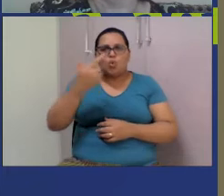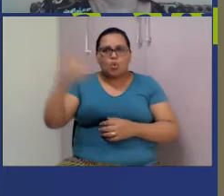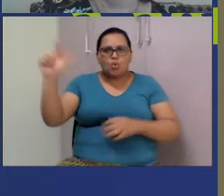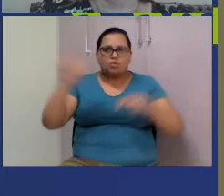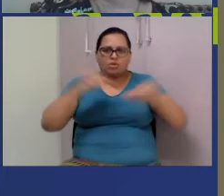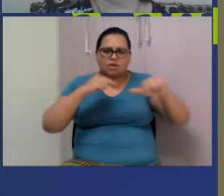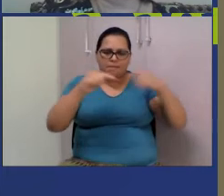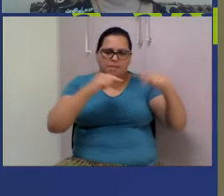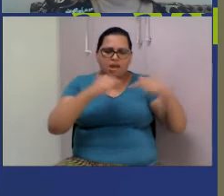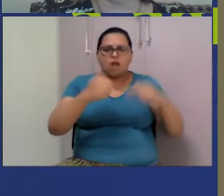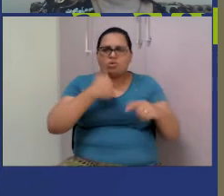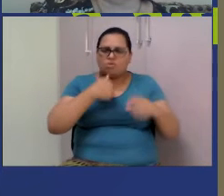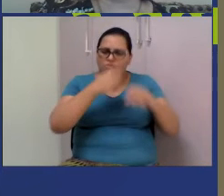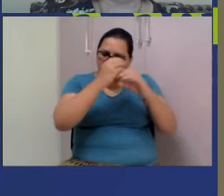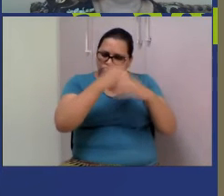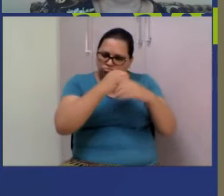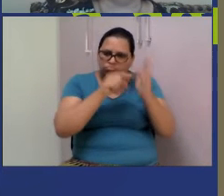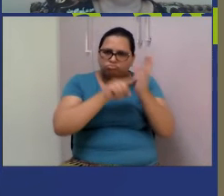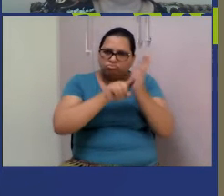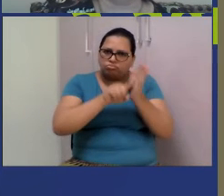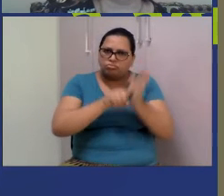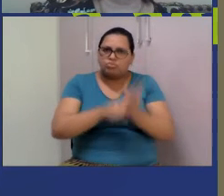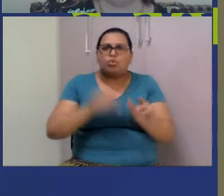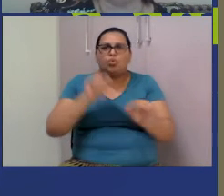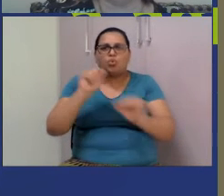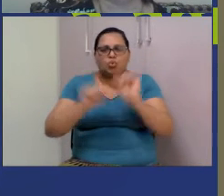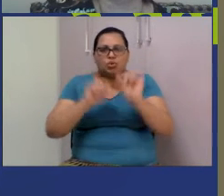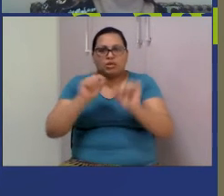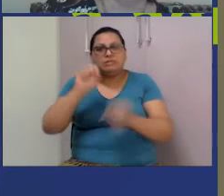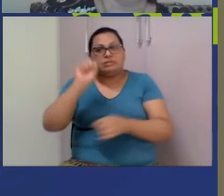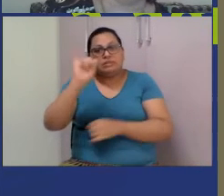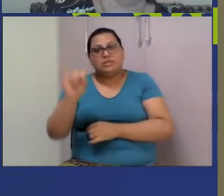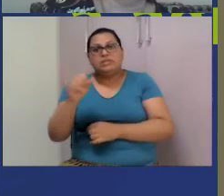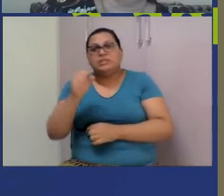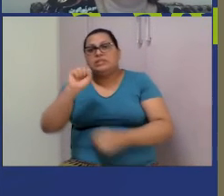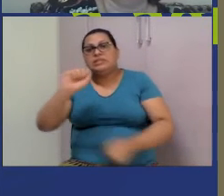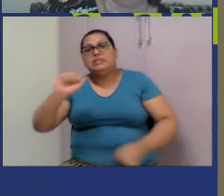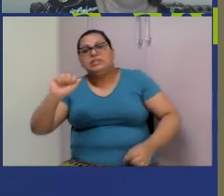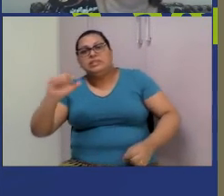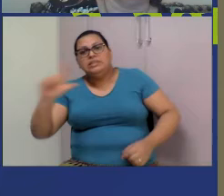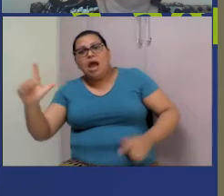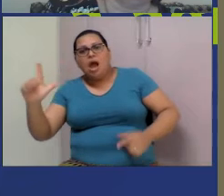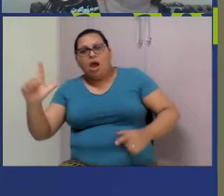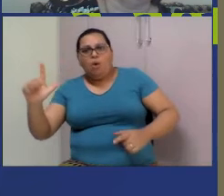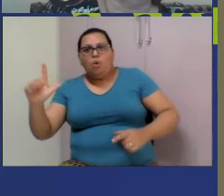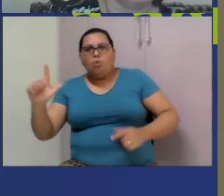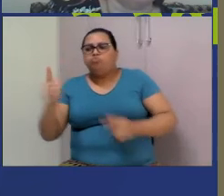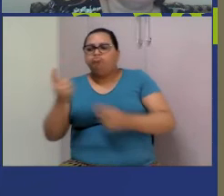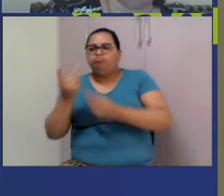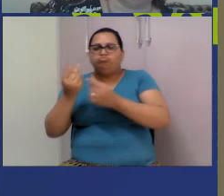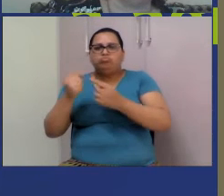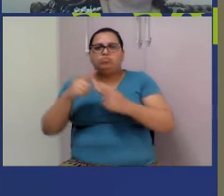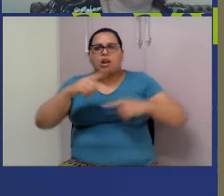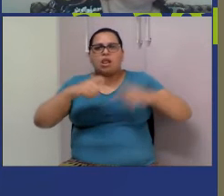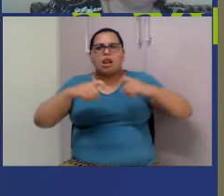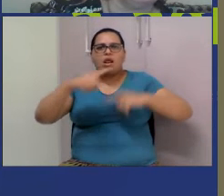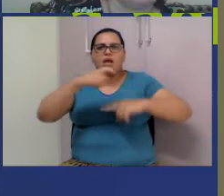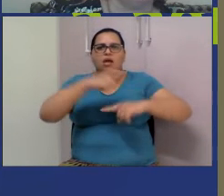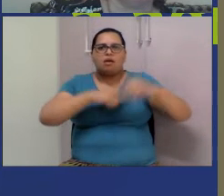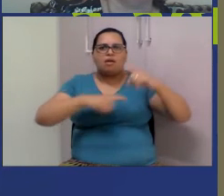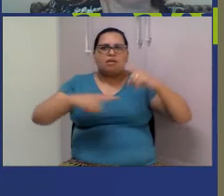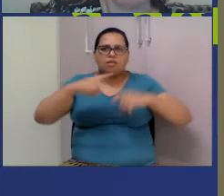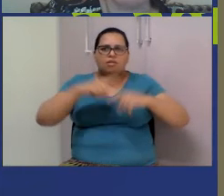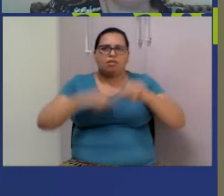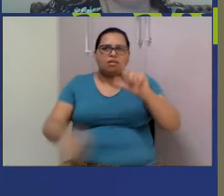analisando se a salinidade para as larvas. Então, eu, no genoma funcional, eu posso